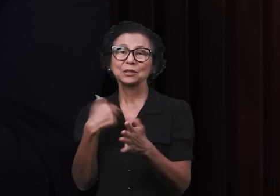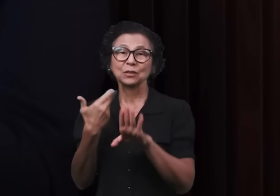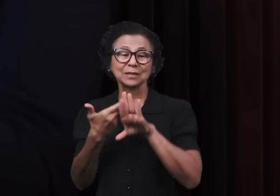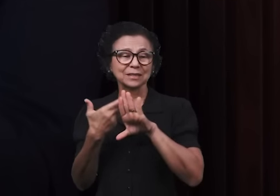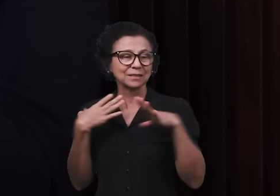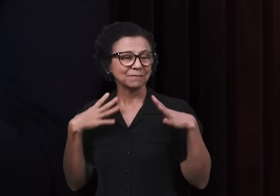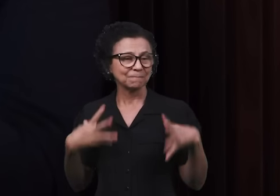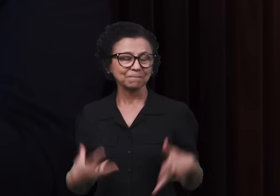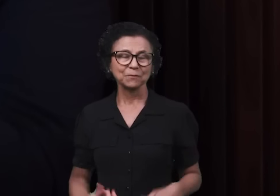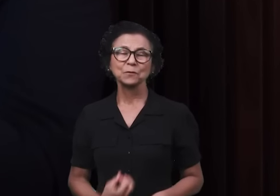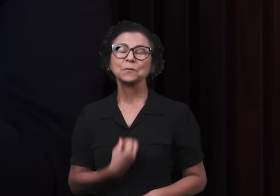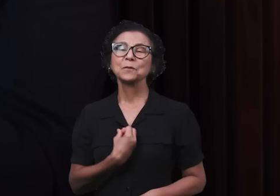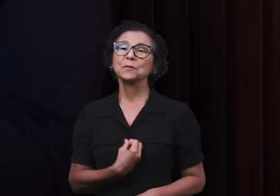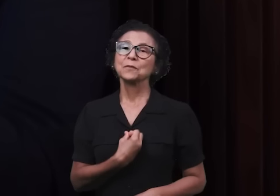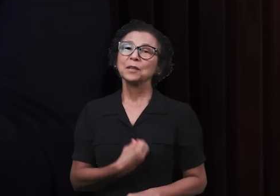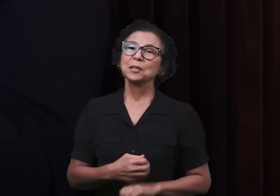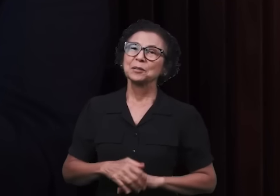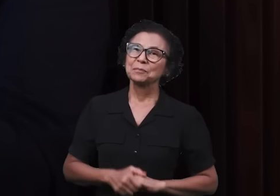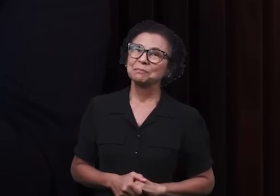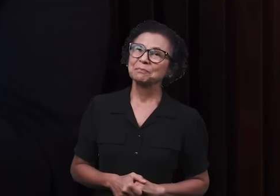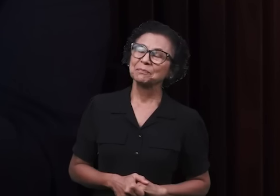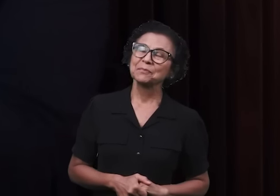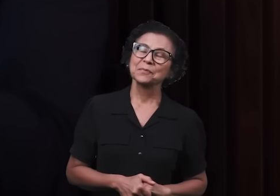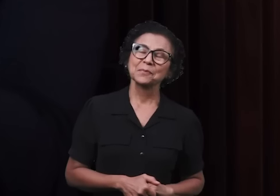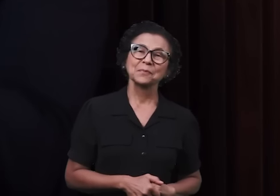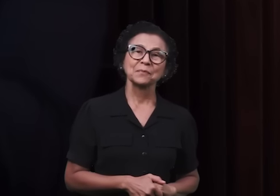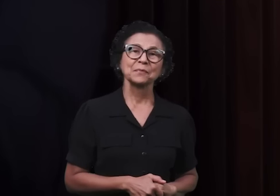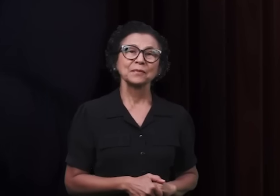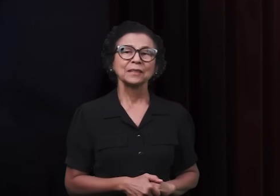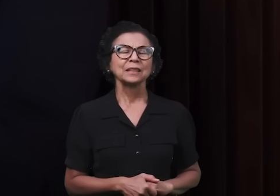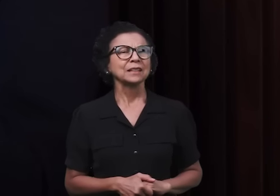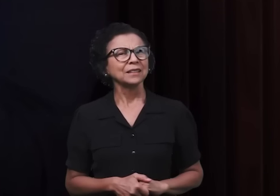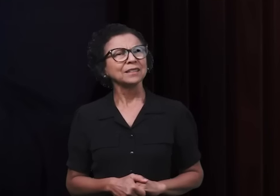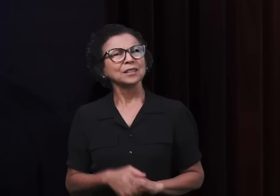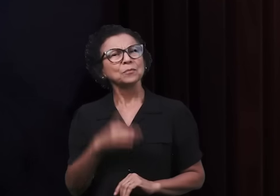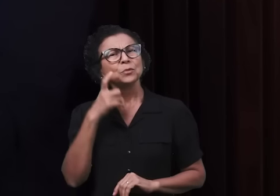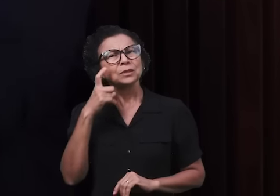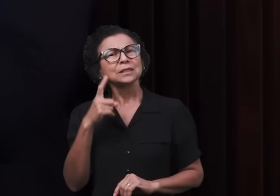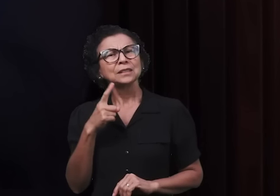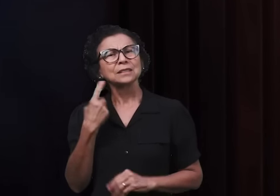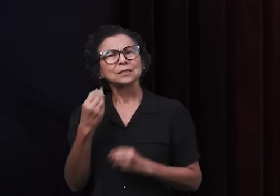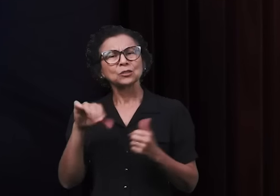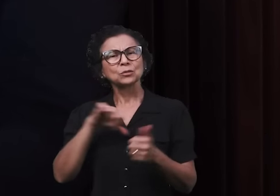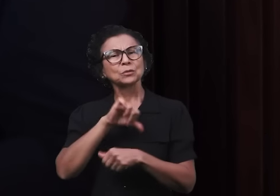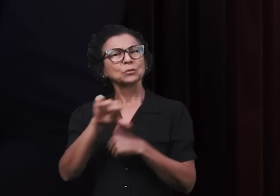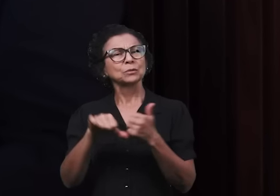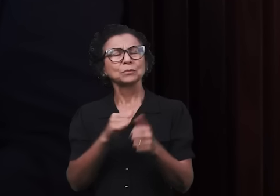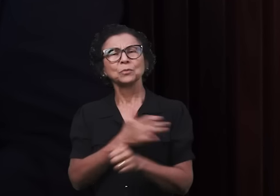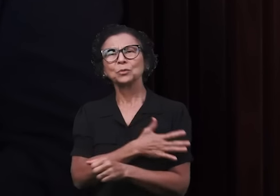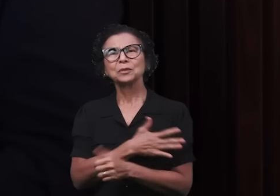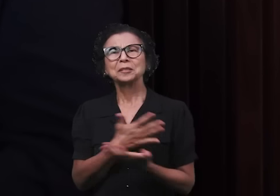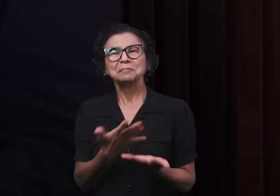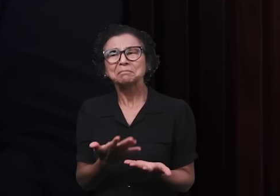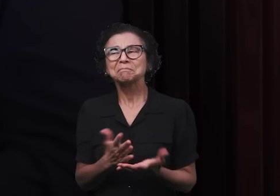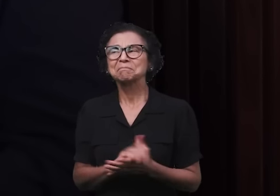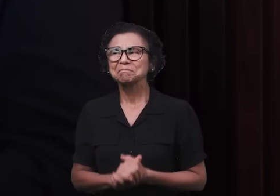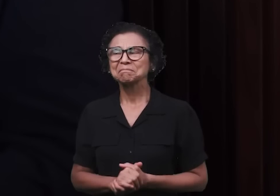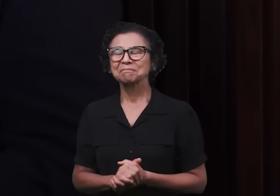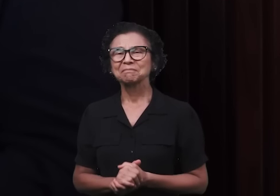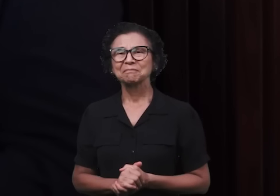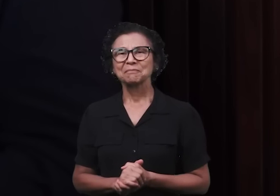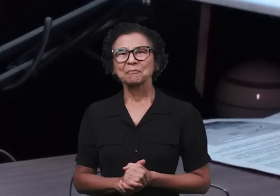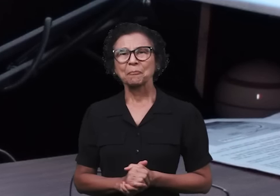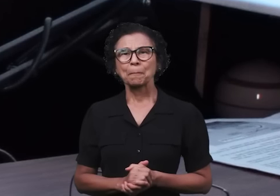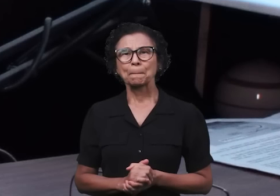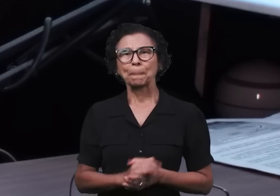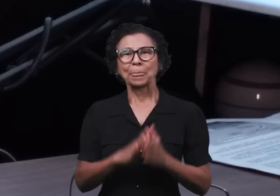santificação. E essa bênção na nossa vida, na vida do crente, é um aspecto muito interessante como acontece a santificação na nossa vida. Por meio